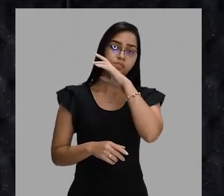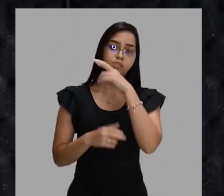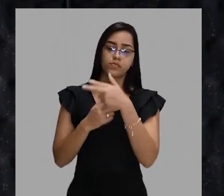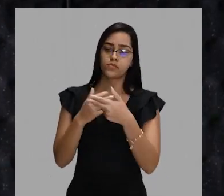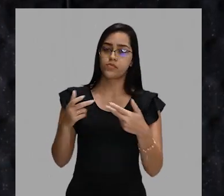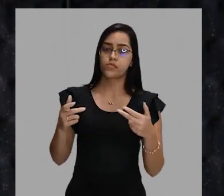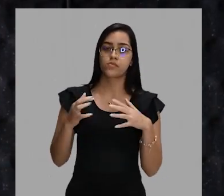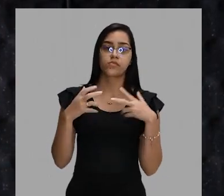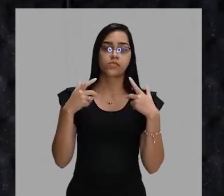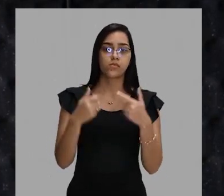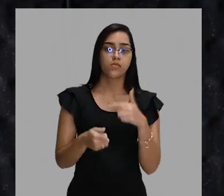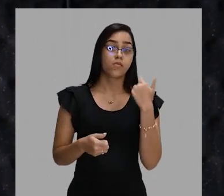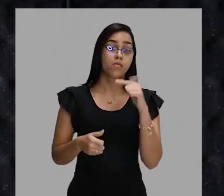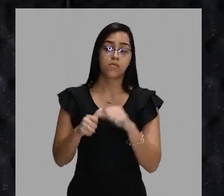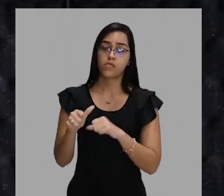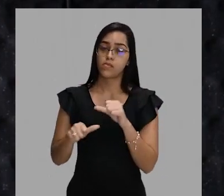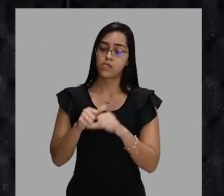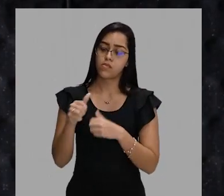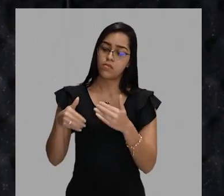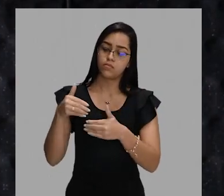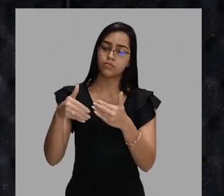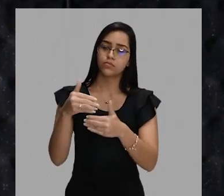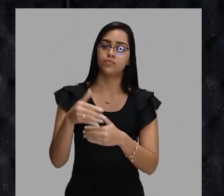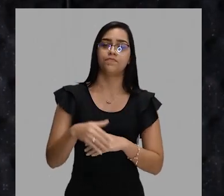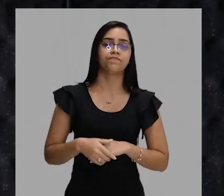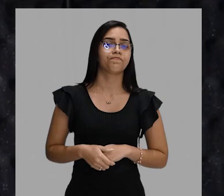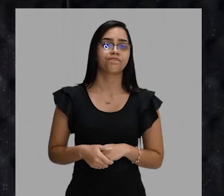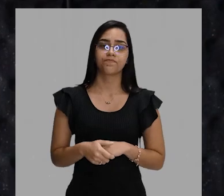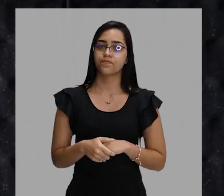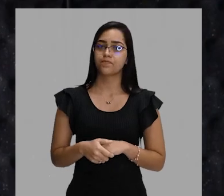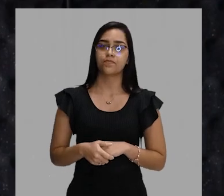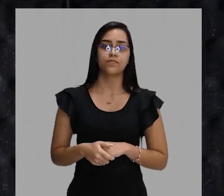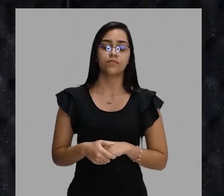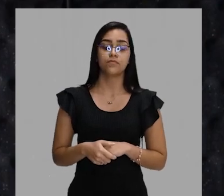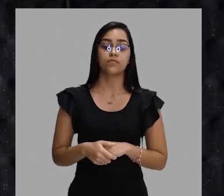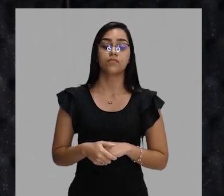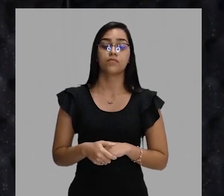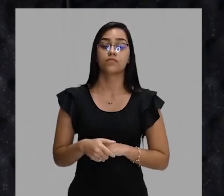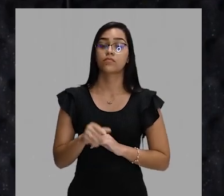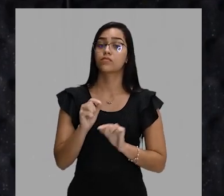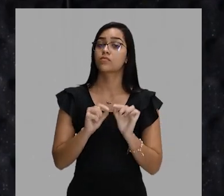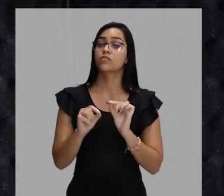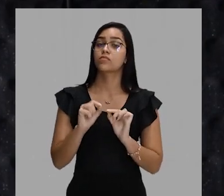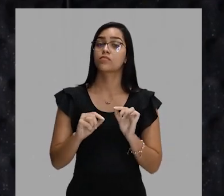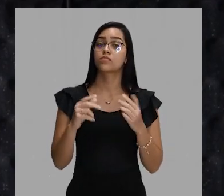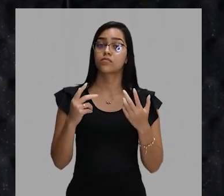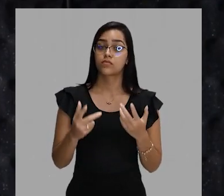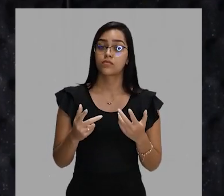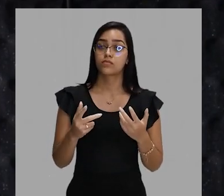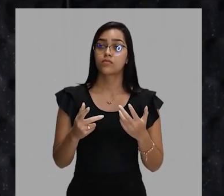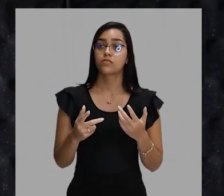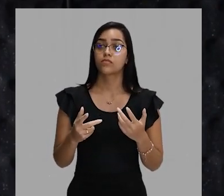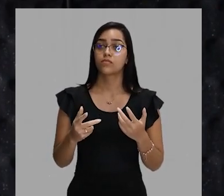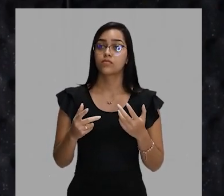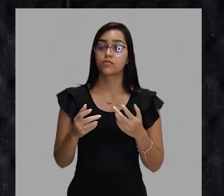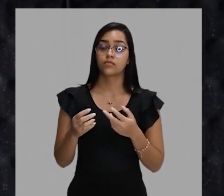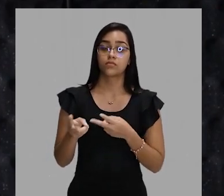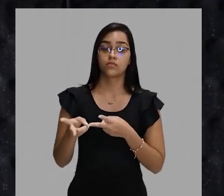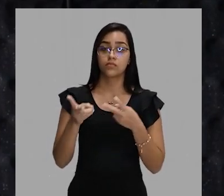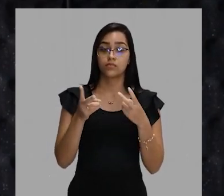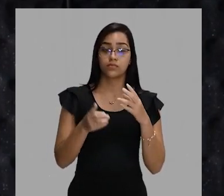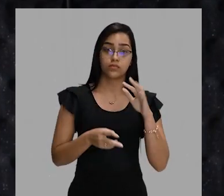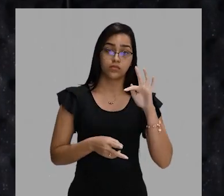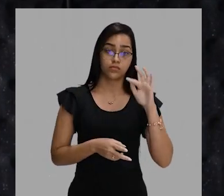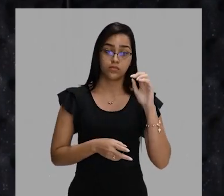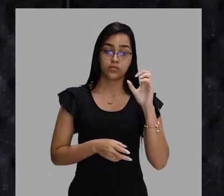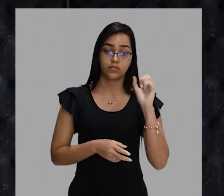seres vivos, eles não se alteram ao longo do tempo. Ora, com a observação dos